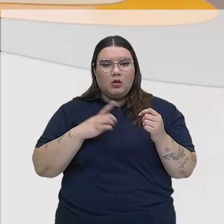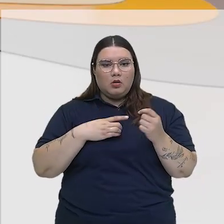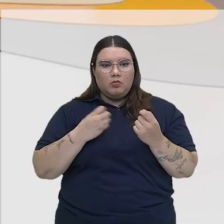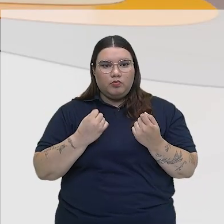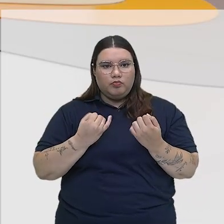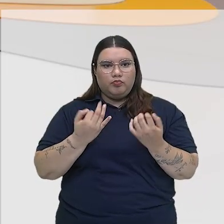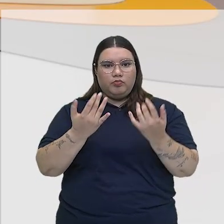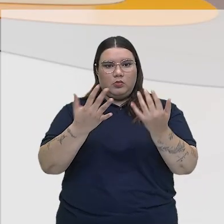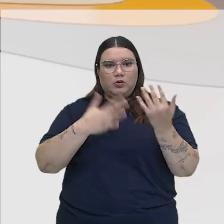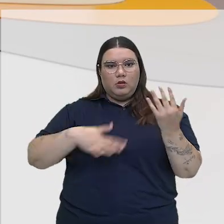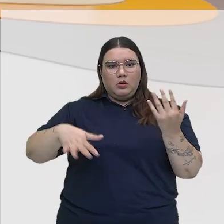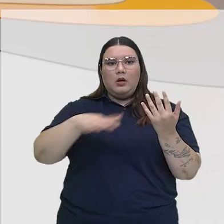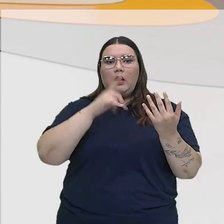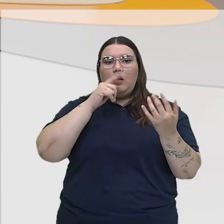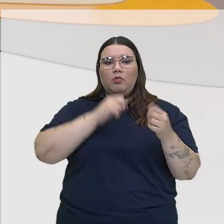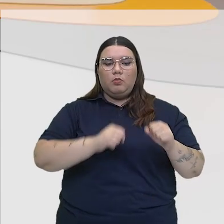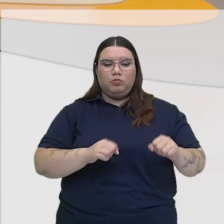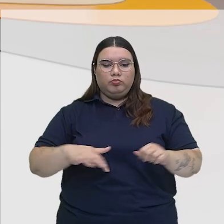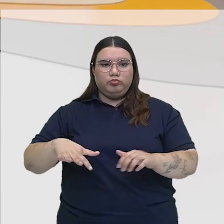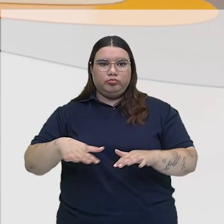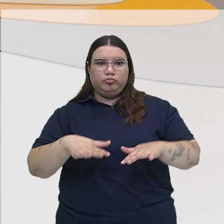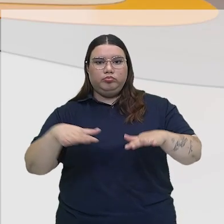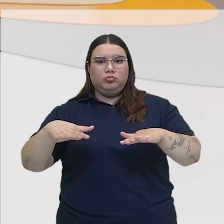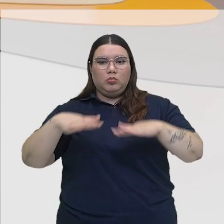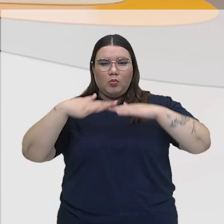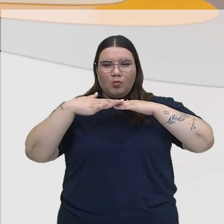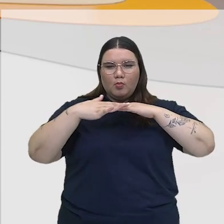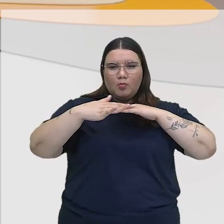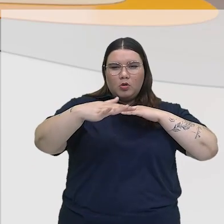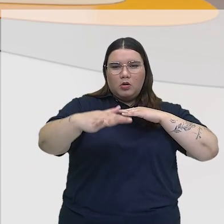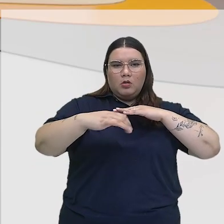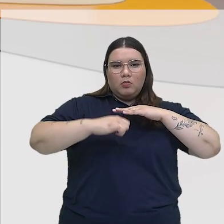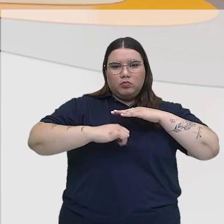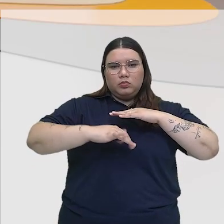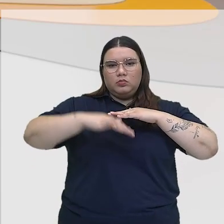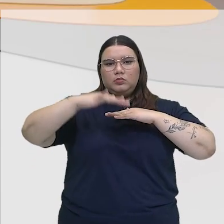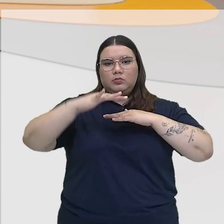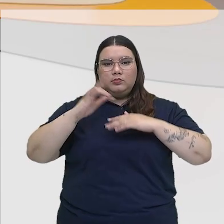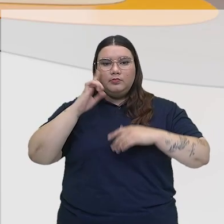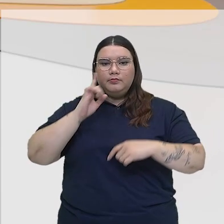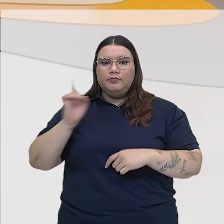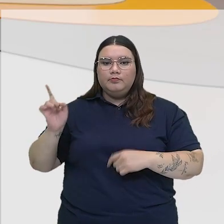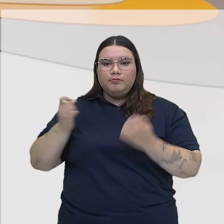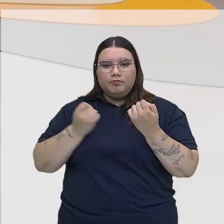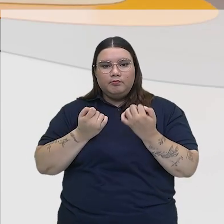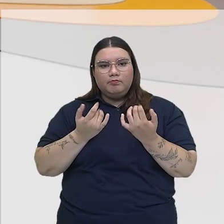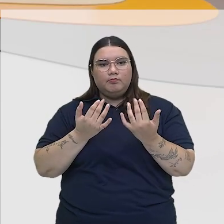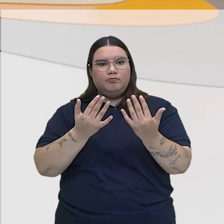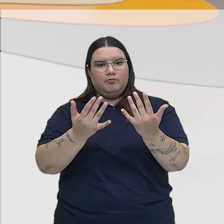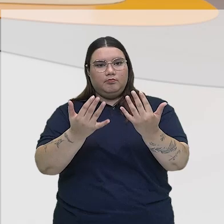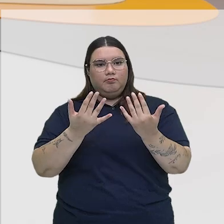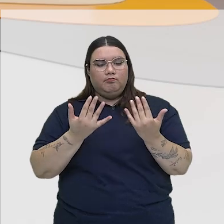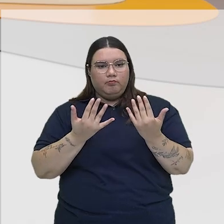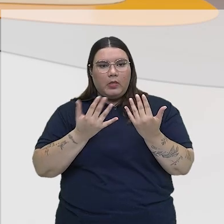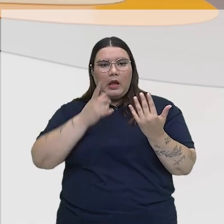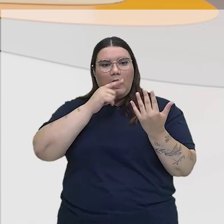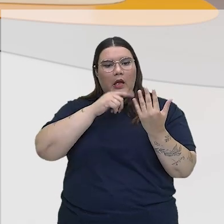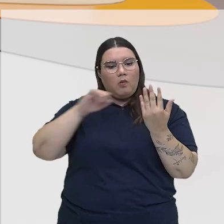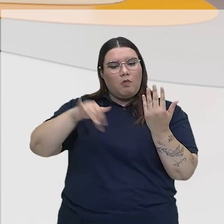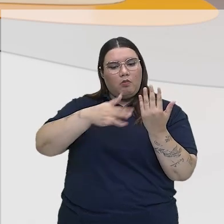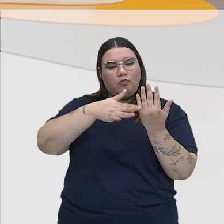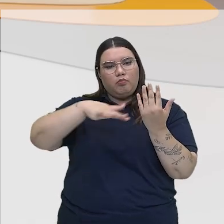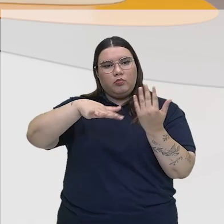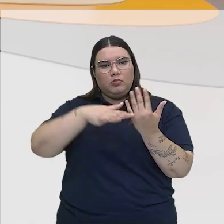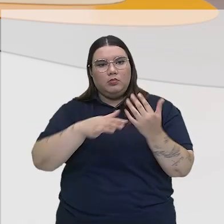Toda uma área foi alagada, mas é uma área plana e a vegetação, vocês podem ver, está debaixo d'água. E